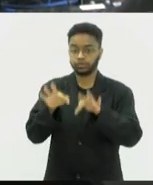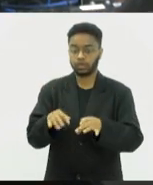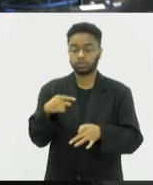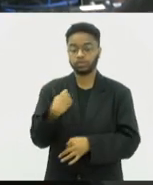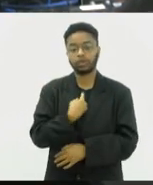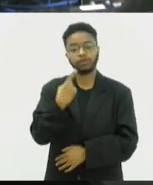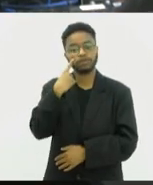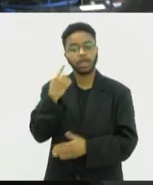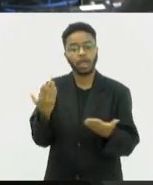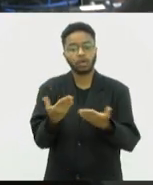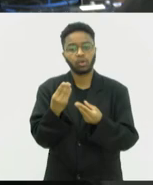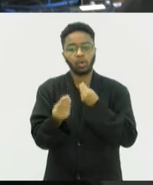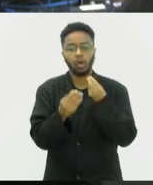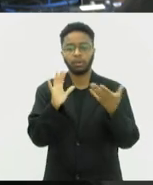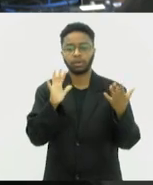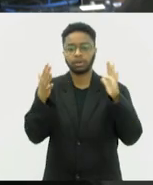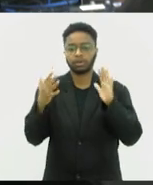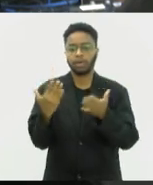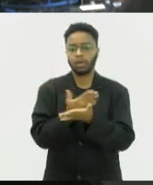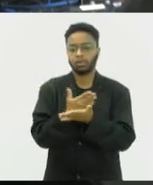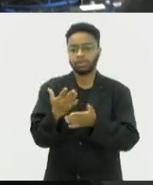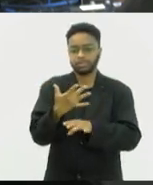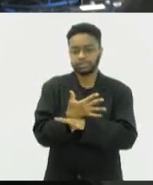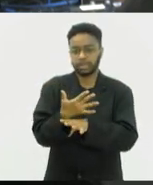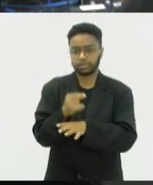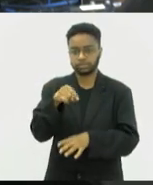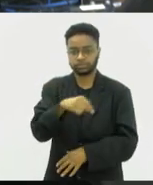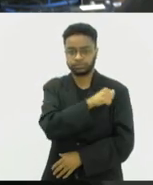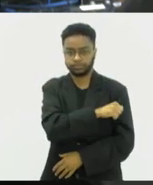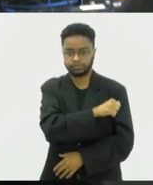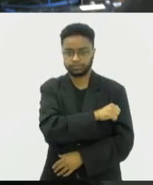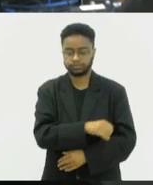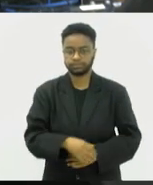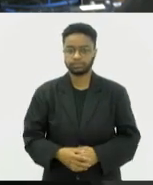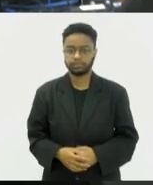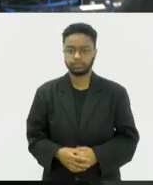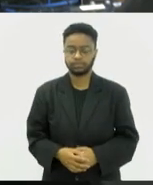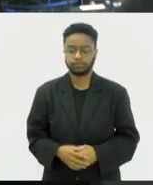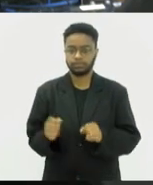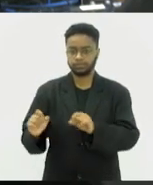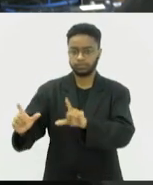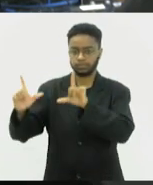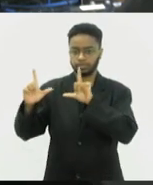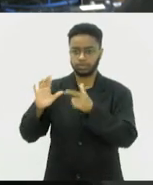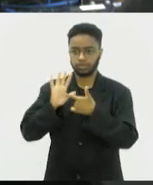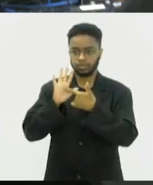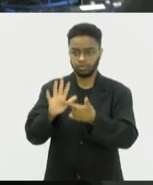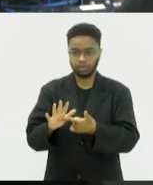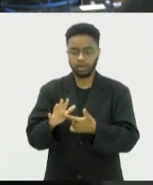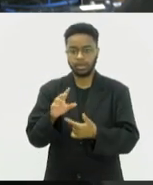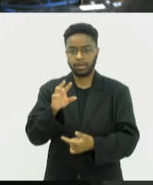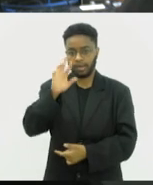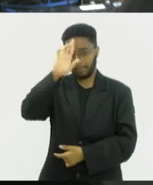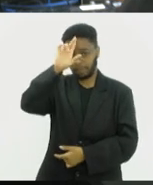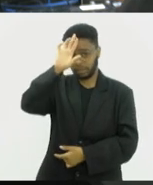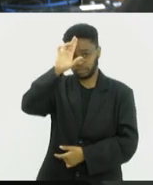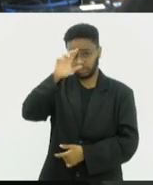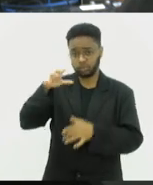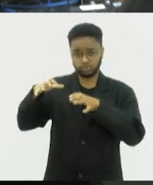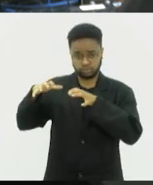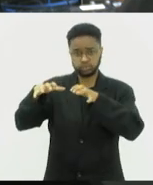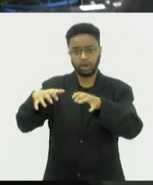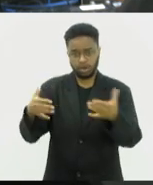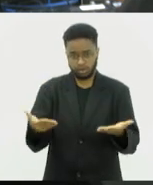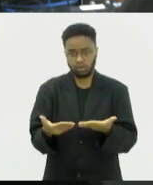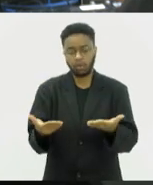dar uma olhada no tempo em algumas cidades do estado. Agora aqui na tela, Mesquita, está chovendo em